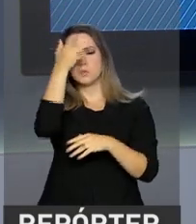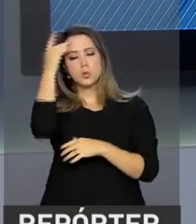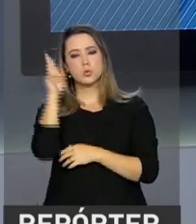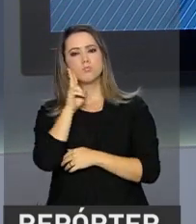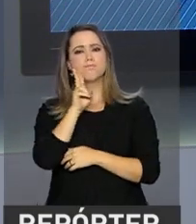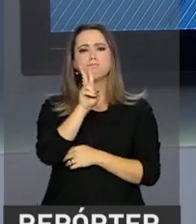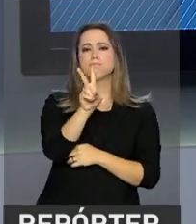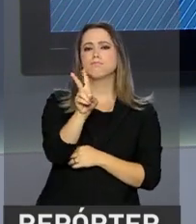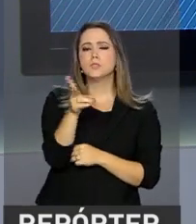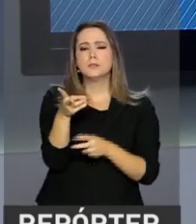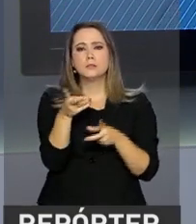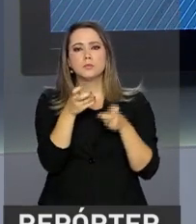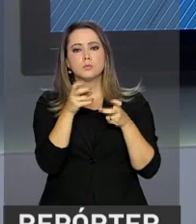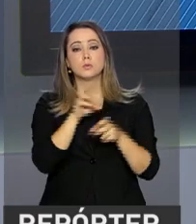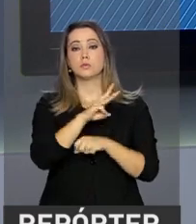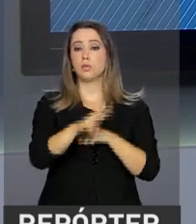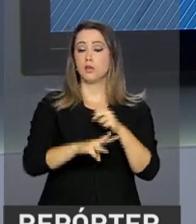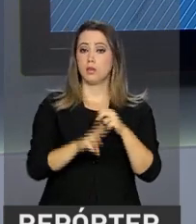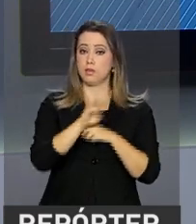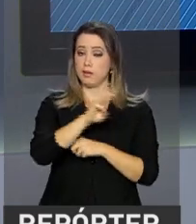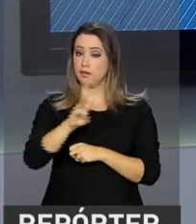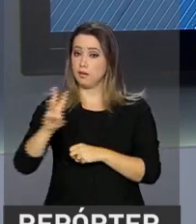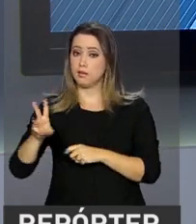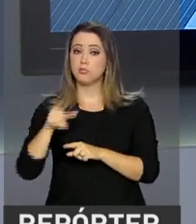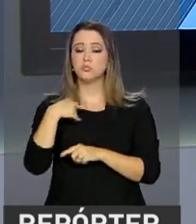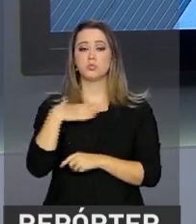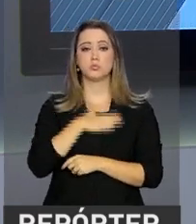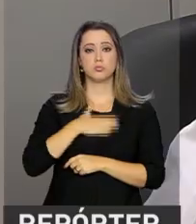dos conteúdos disponibilizados diariamente